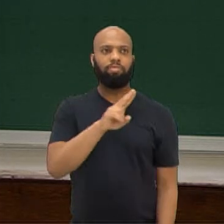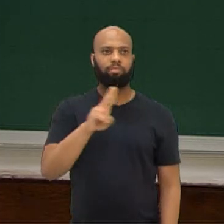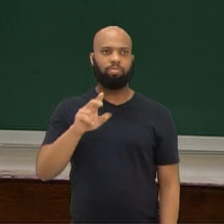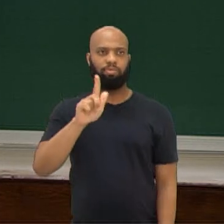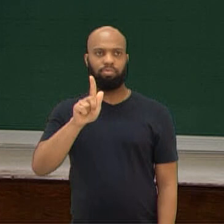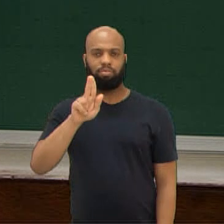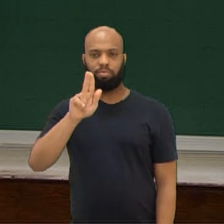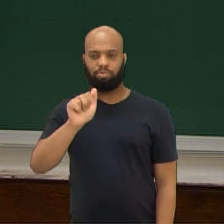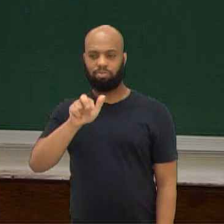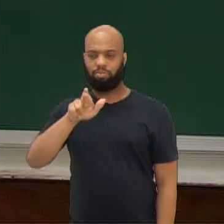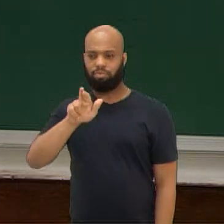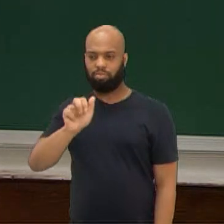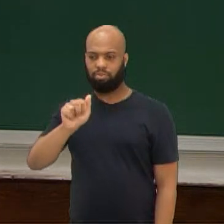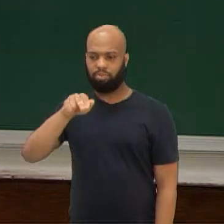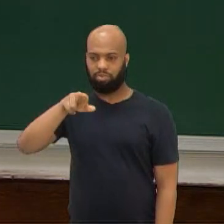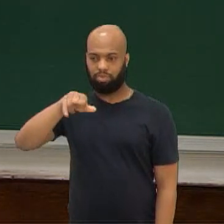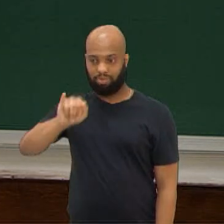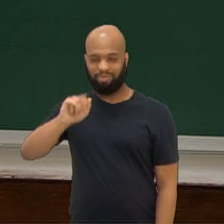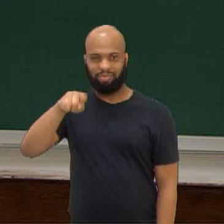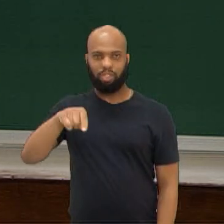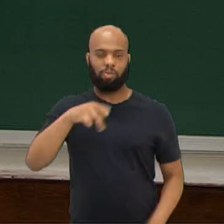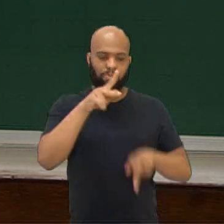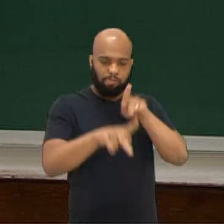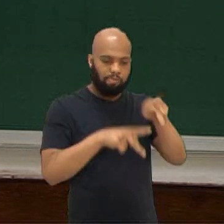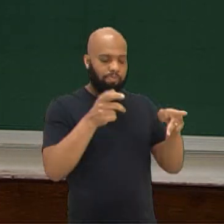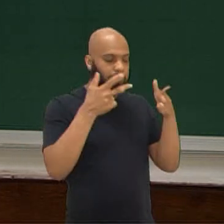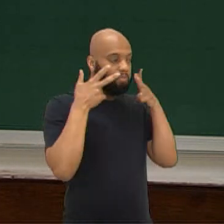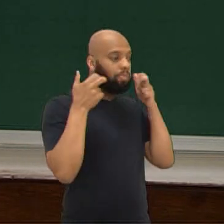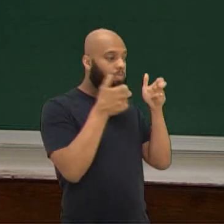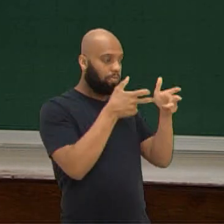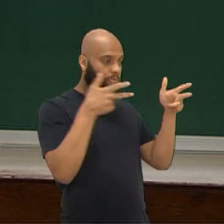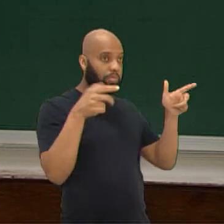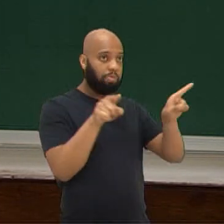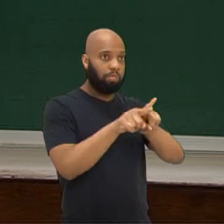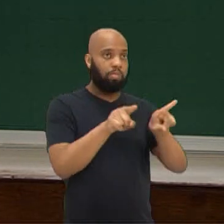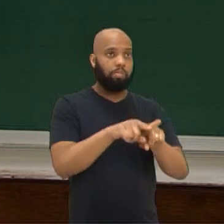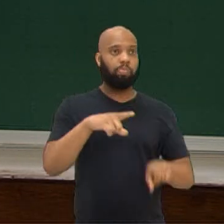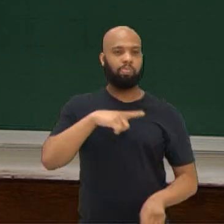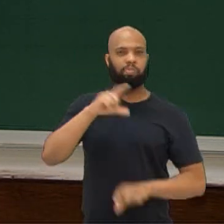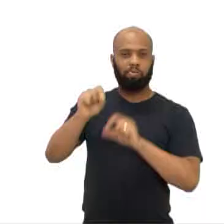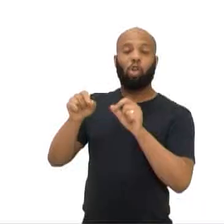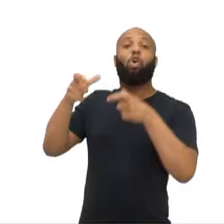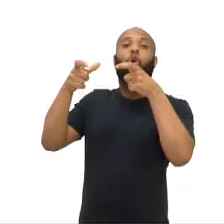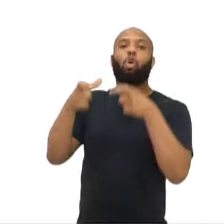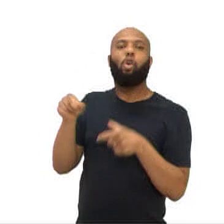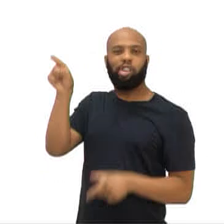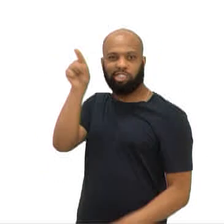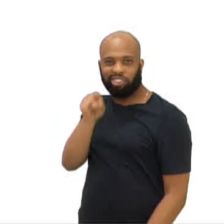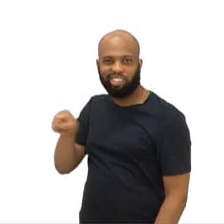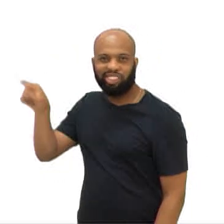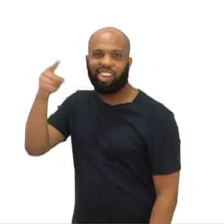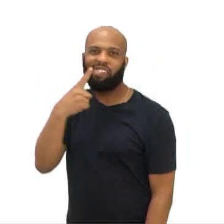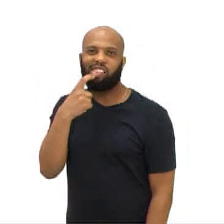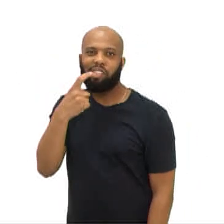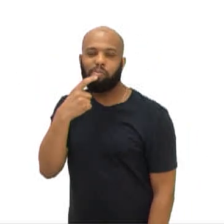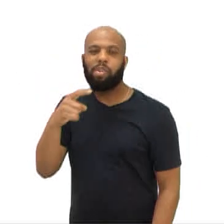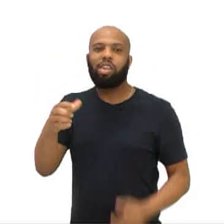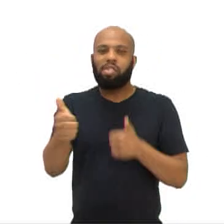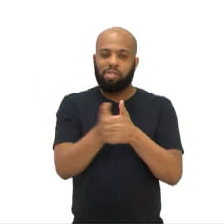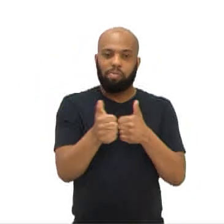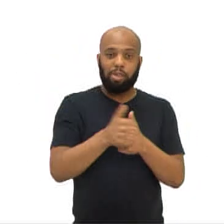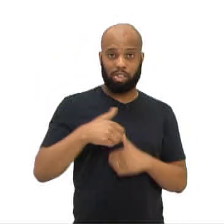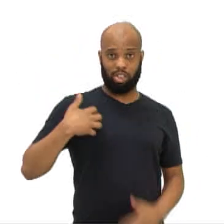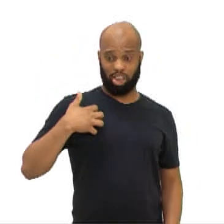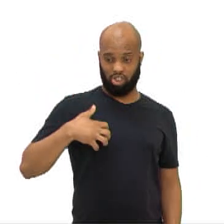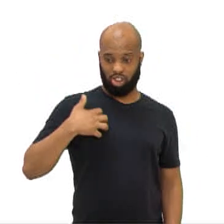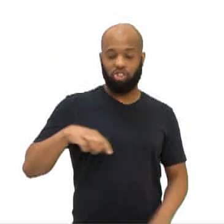indígena, ¿sí? La frontera, tenemos justamente el mapa, esta localização com el círculo, ¿no? Hace frontera com Argentina,